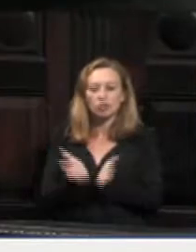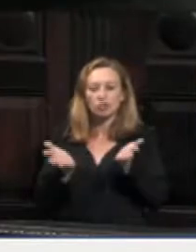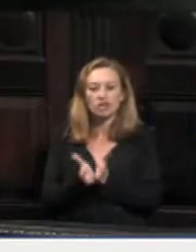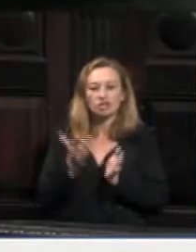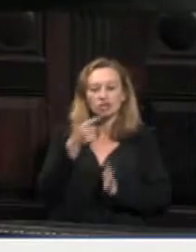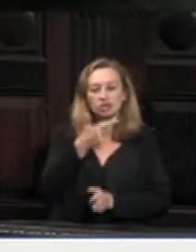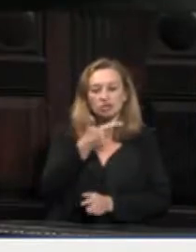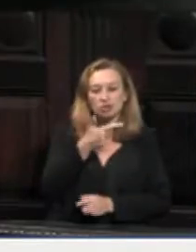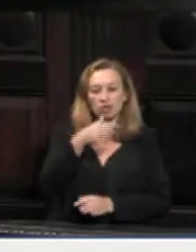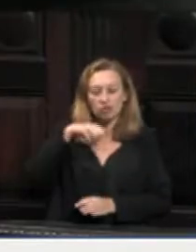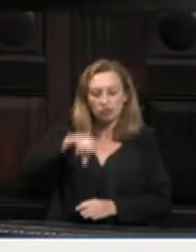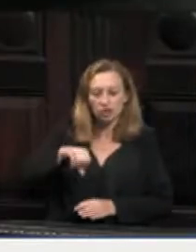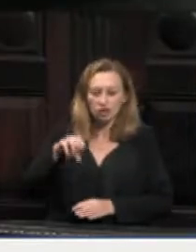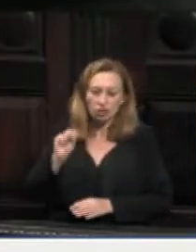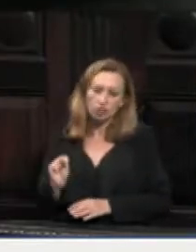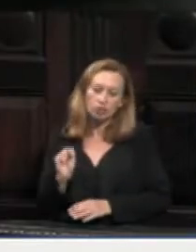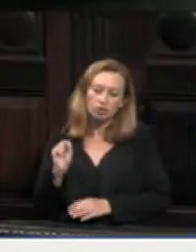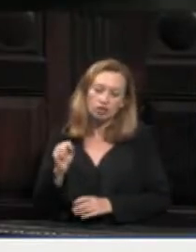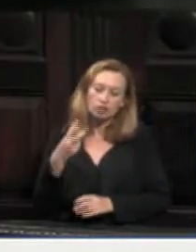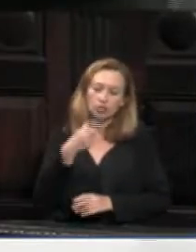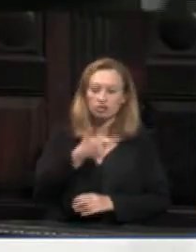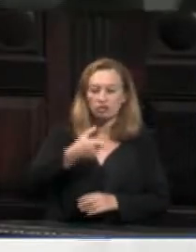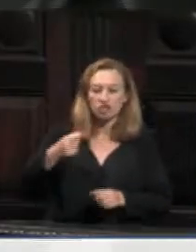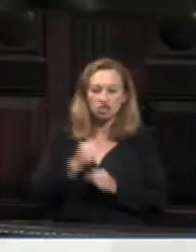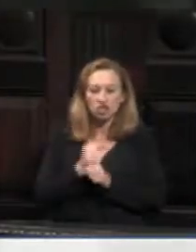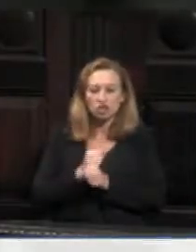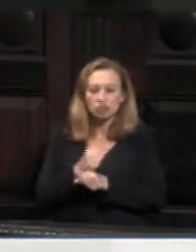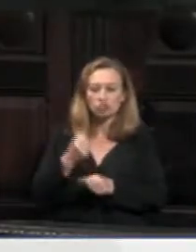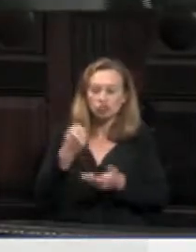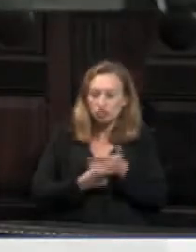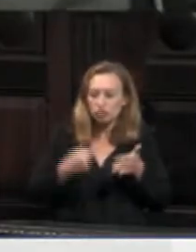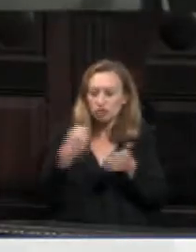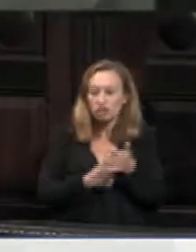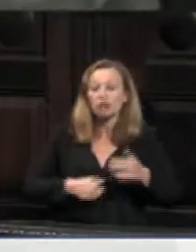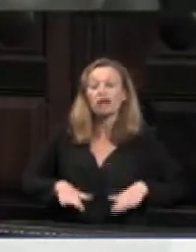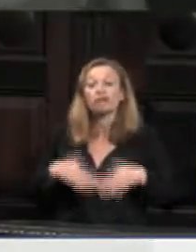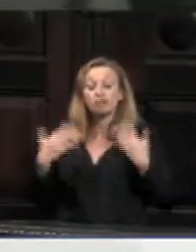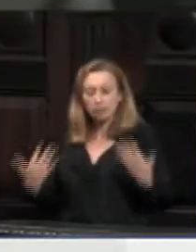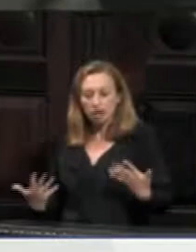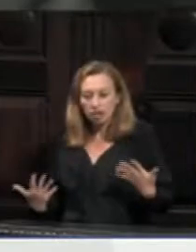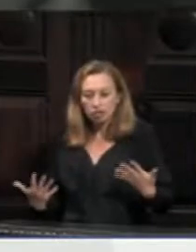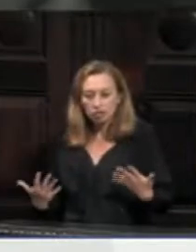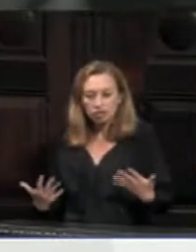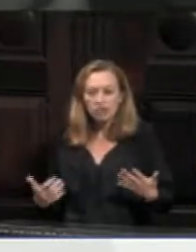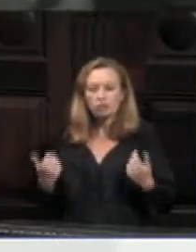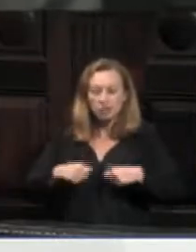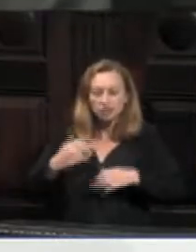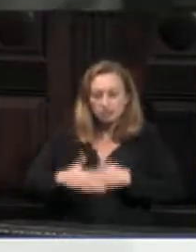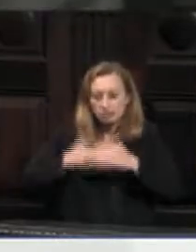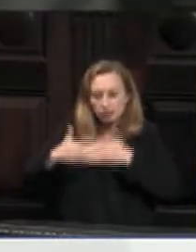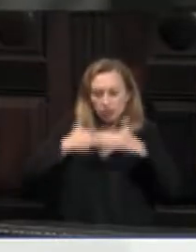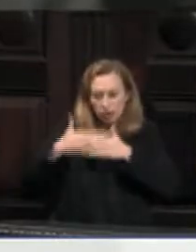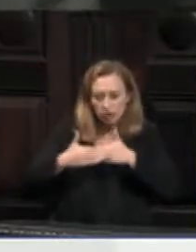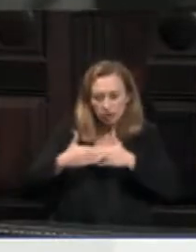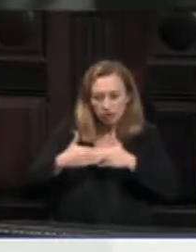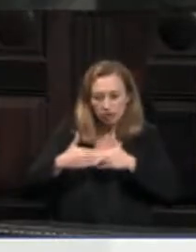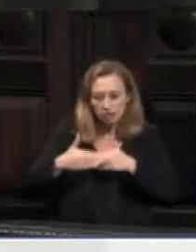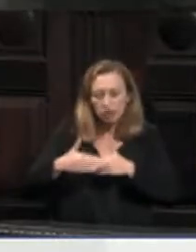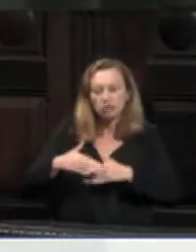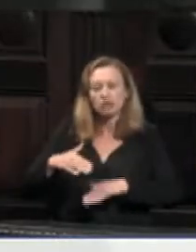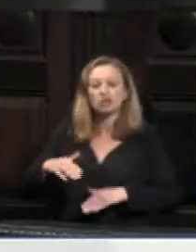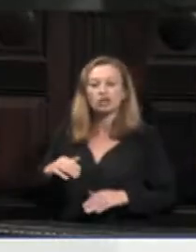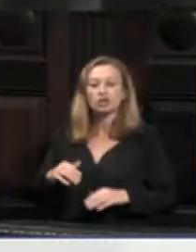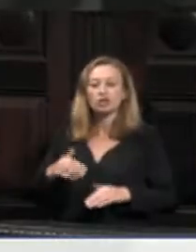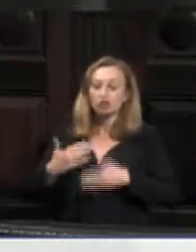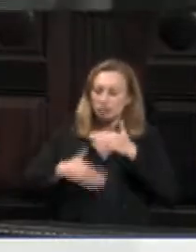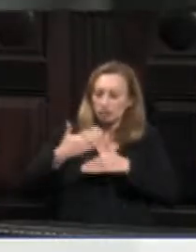ficou 20 anos brigando e começou a ser cumprida esse ano. Então, isso tem que evoluir. E a evolução